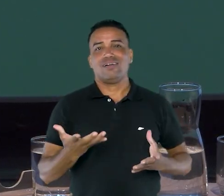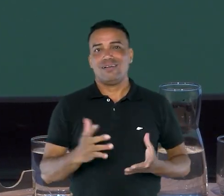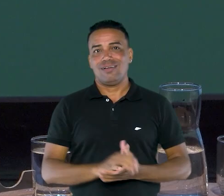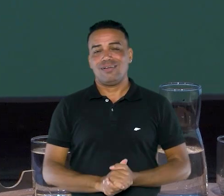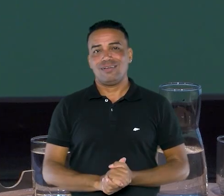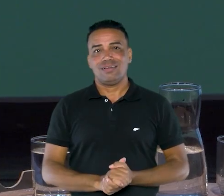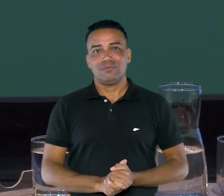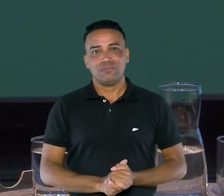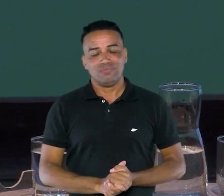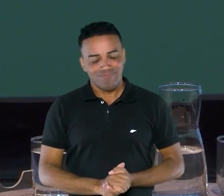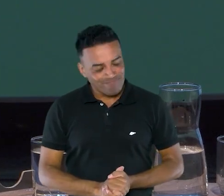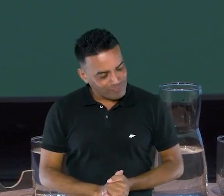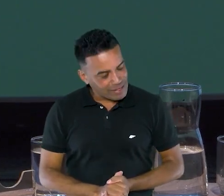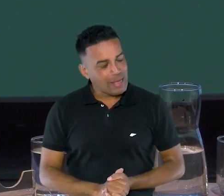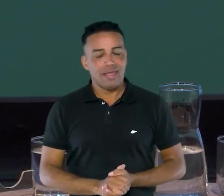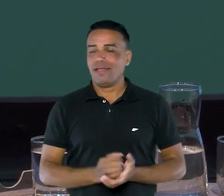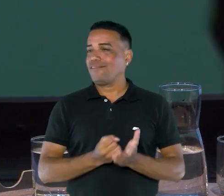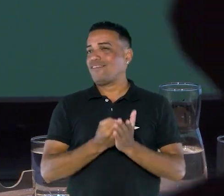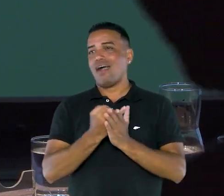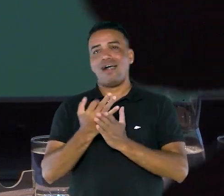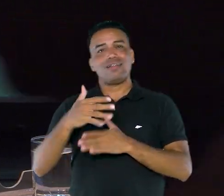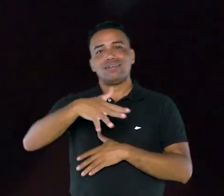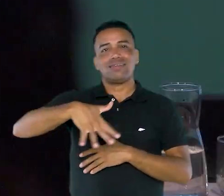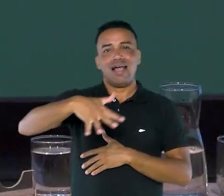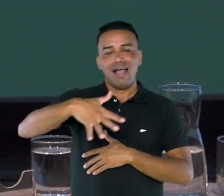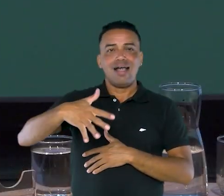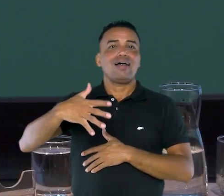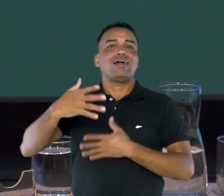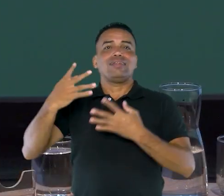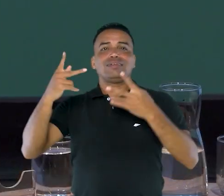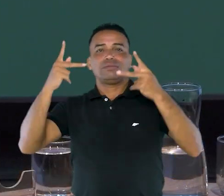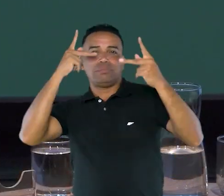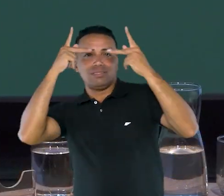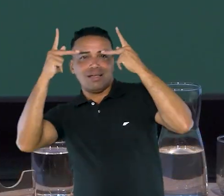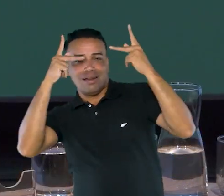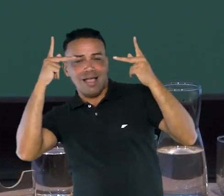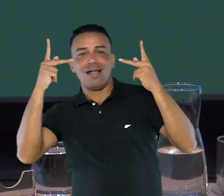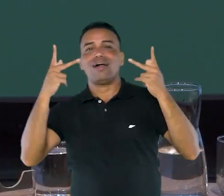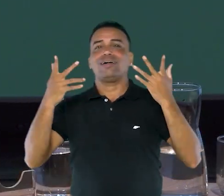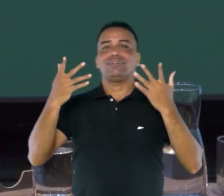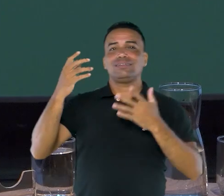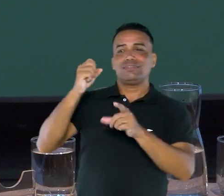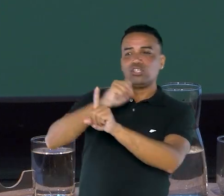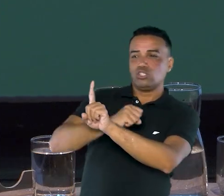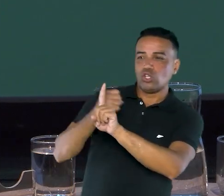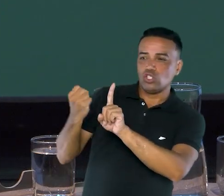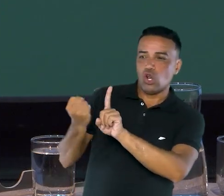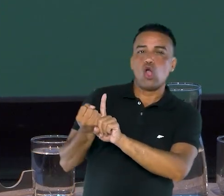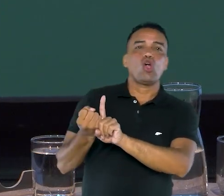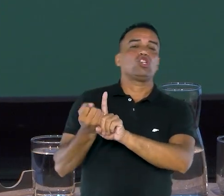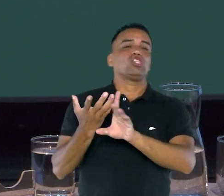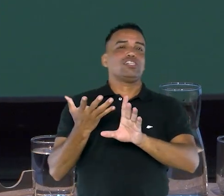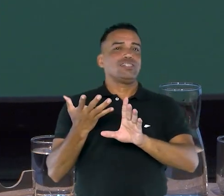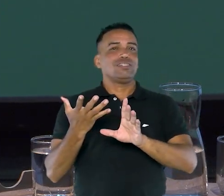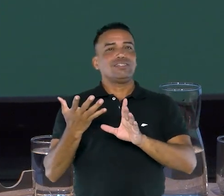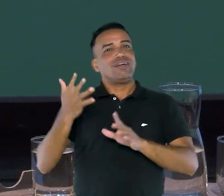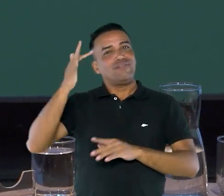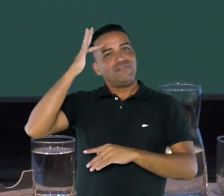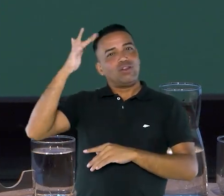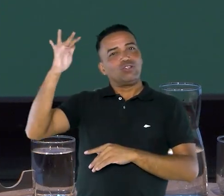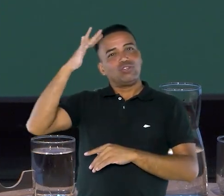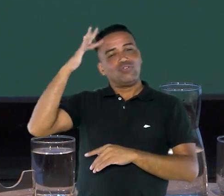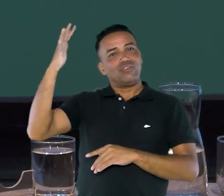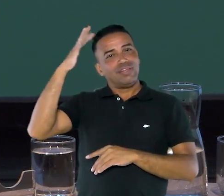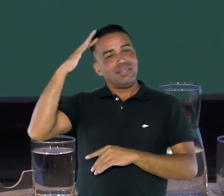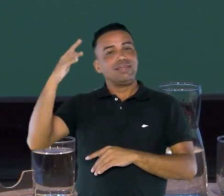É muita tinta da psicanálise, da sociologia, da filosofia, o banquete de